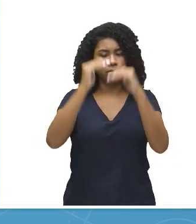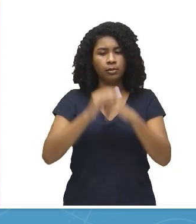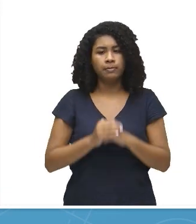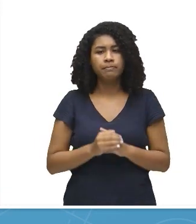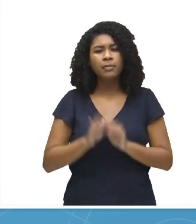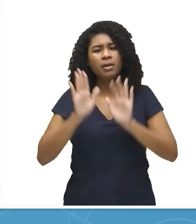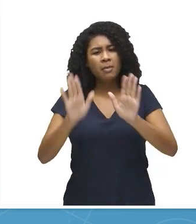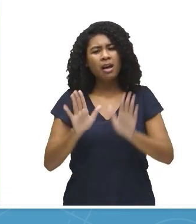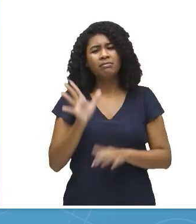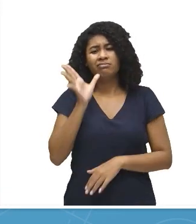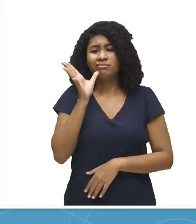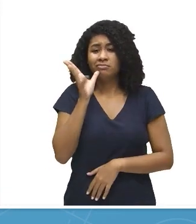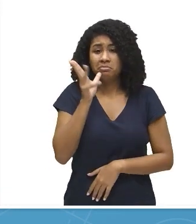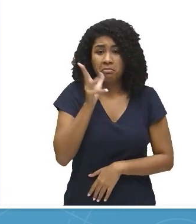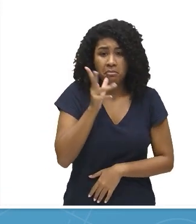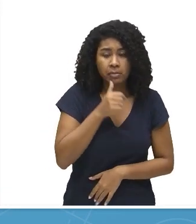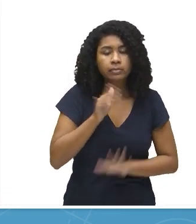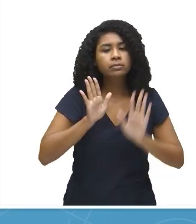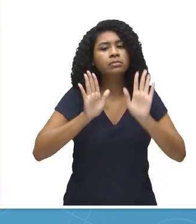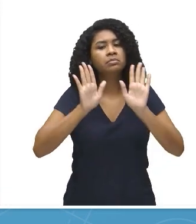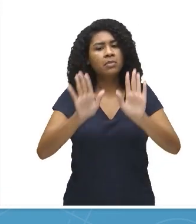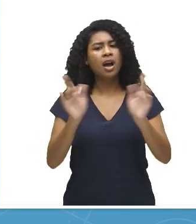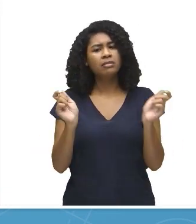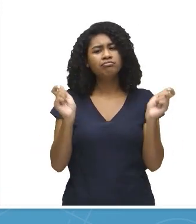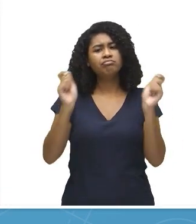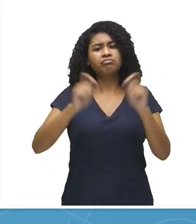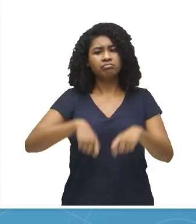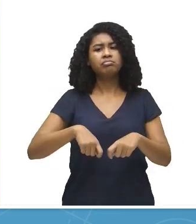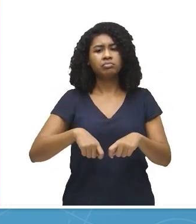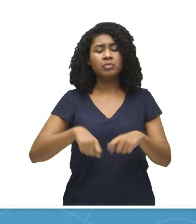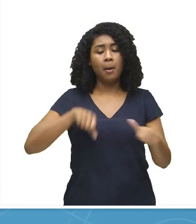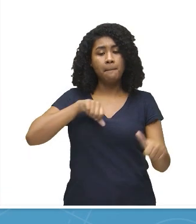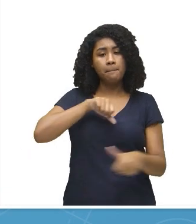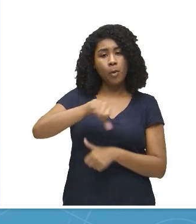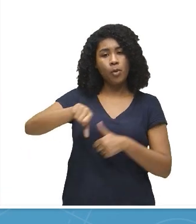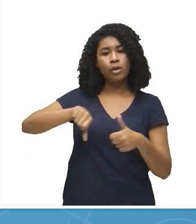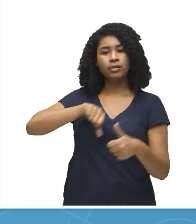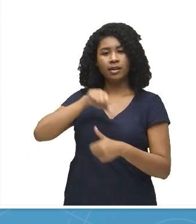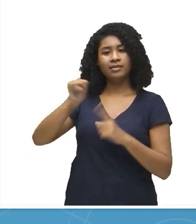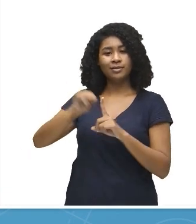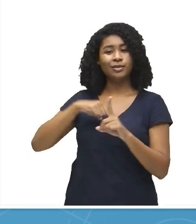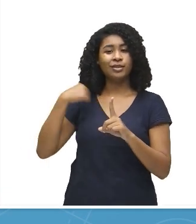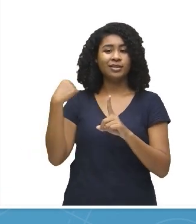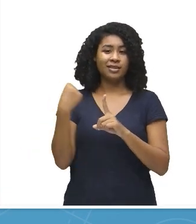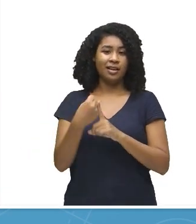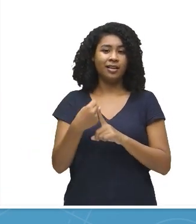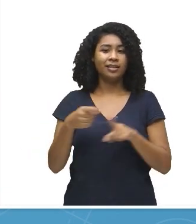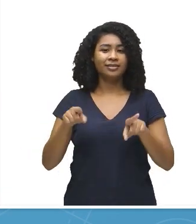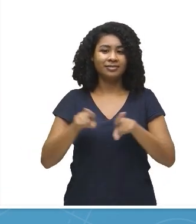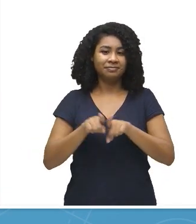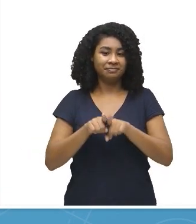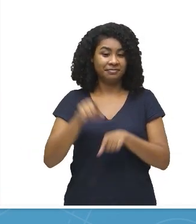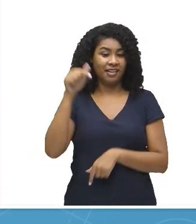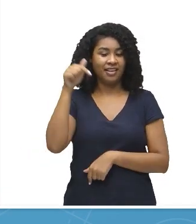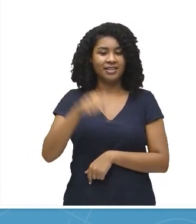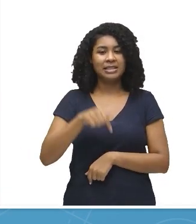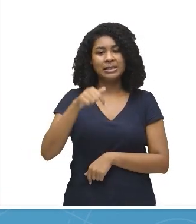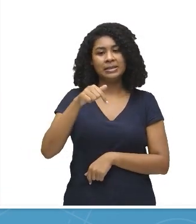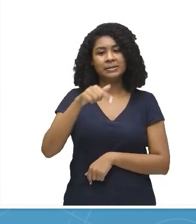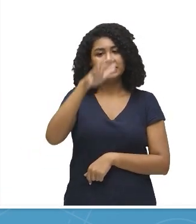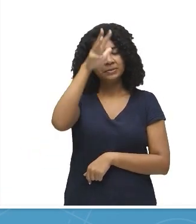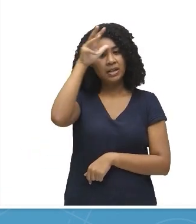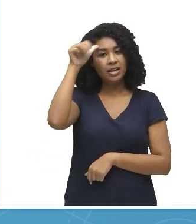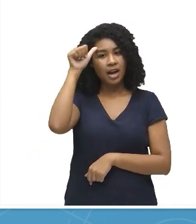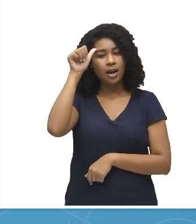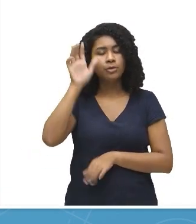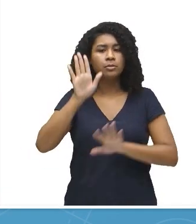tardio, mas provocou aí também grandes mudanças, né, na distribuição da população que se